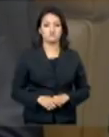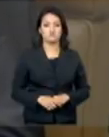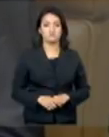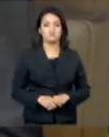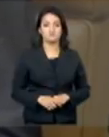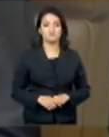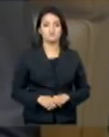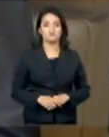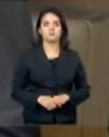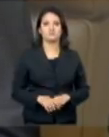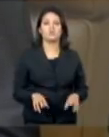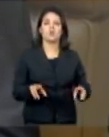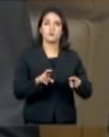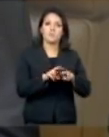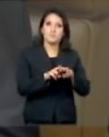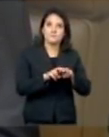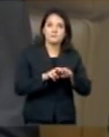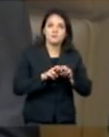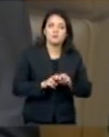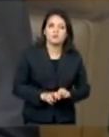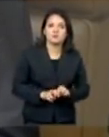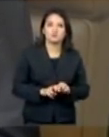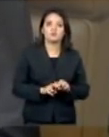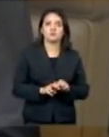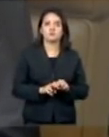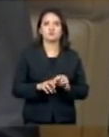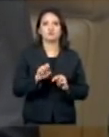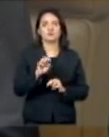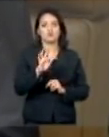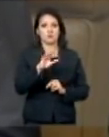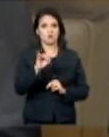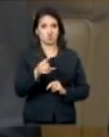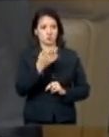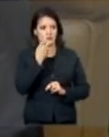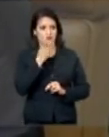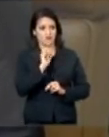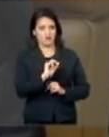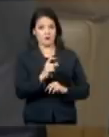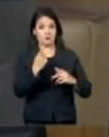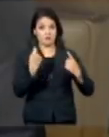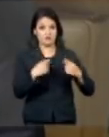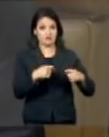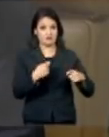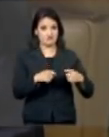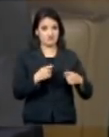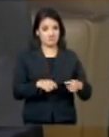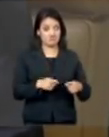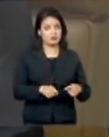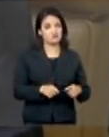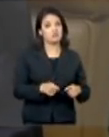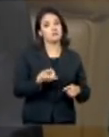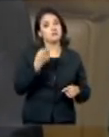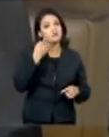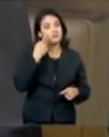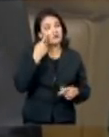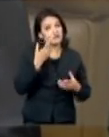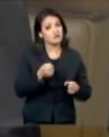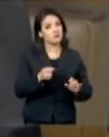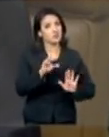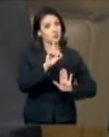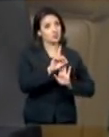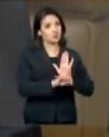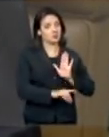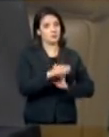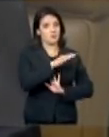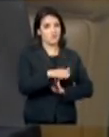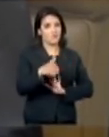salientou o superior tribunal de justiça que devem ser considerados como exercício do direito de anular o ato